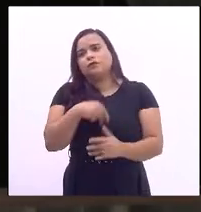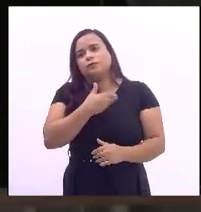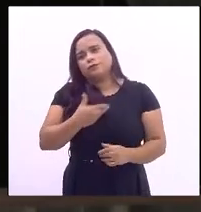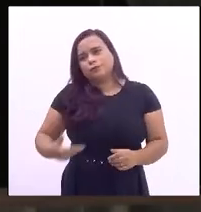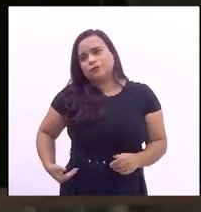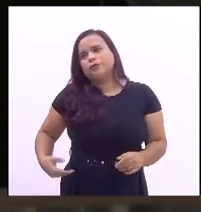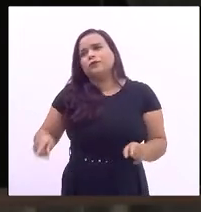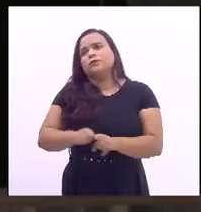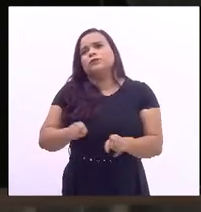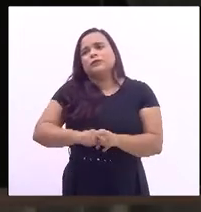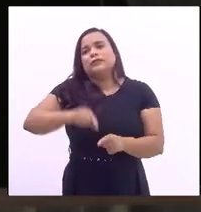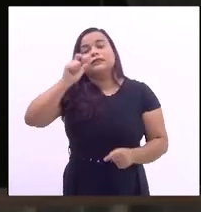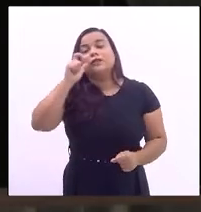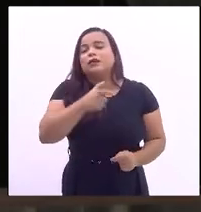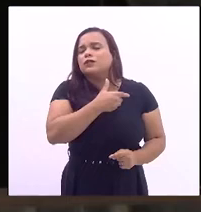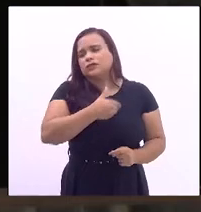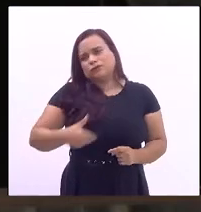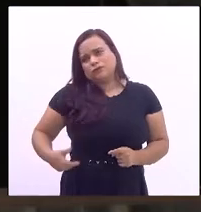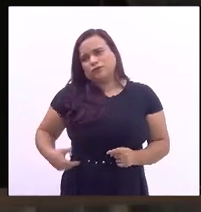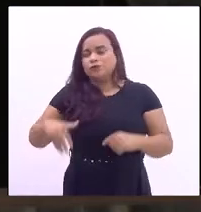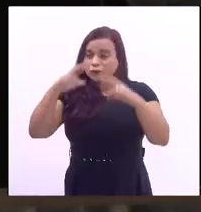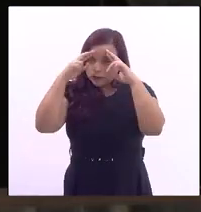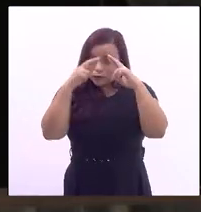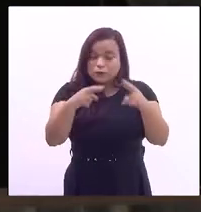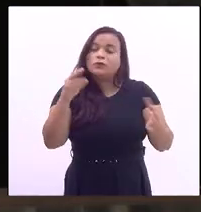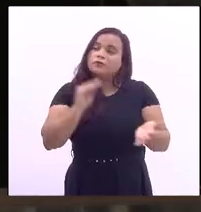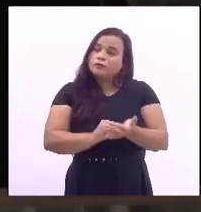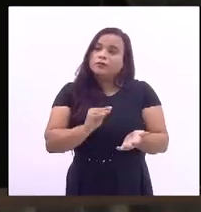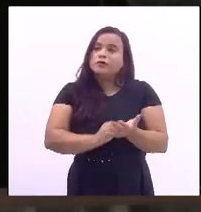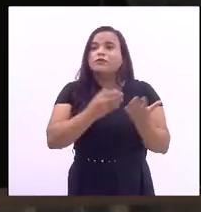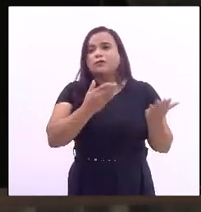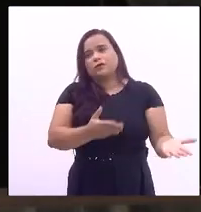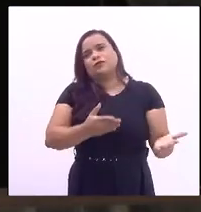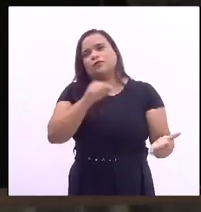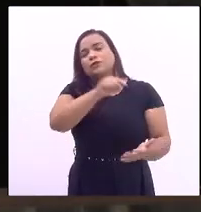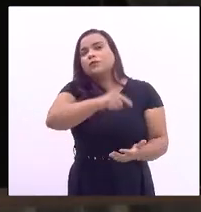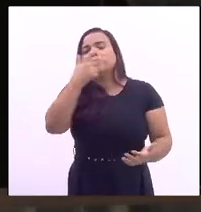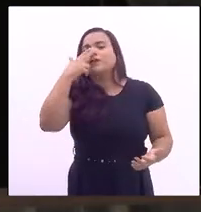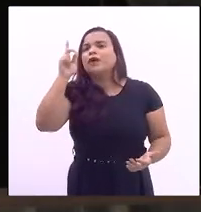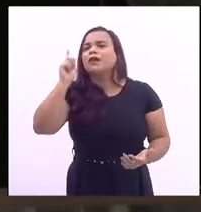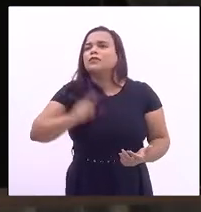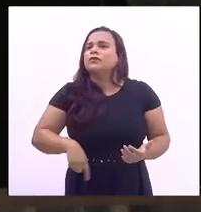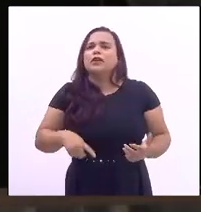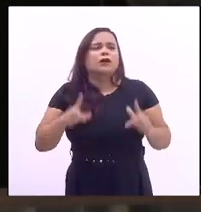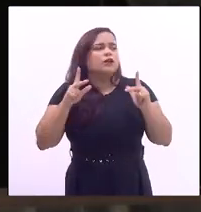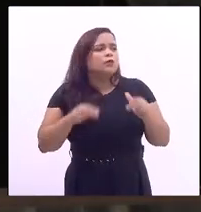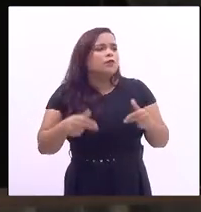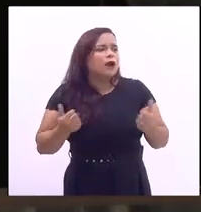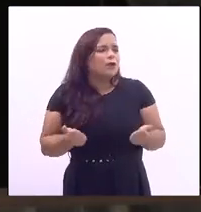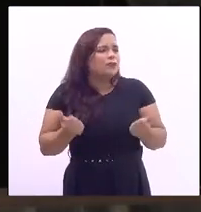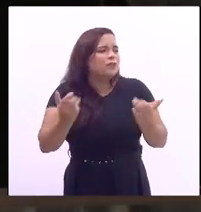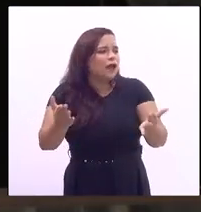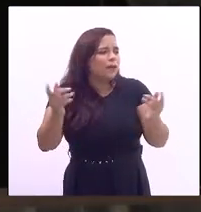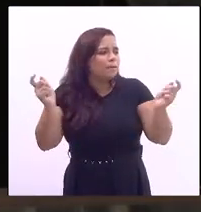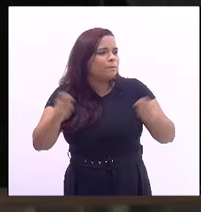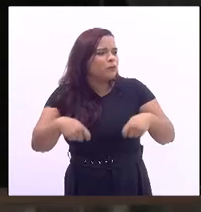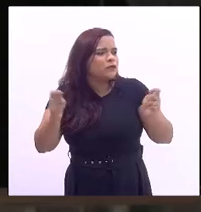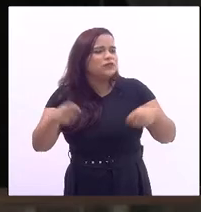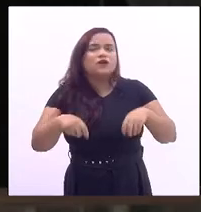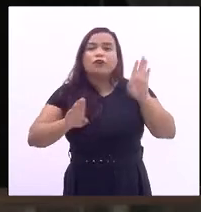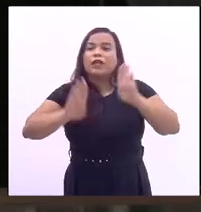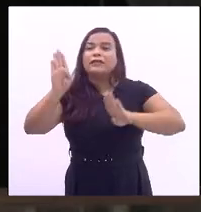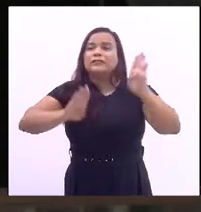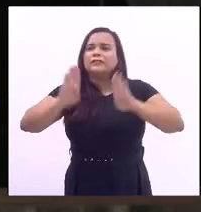público ou interesse público isso aqui é abrir uma porta exatamente para dispensa de